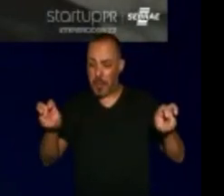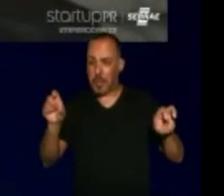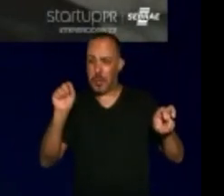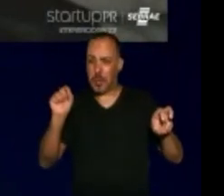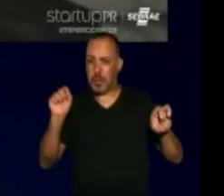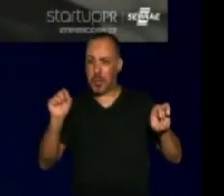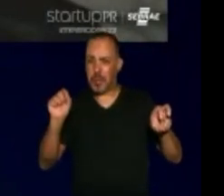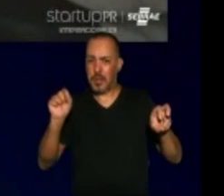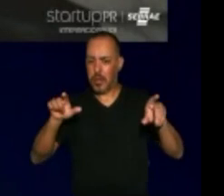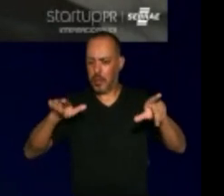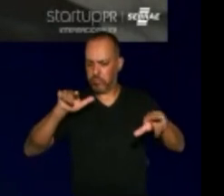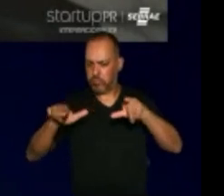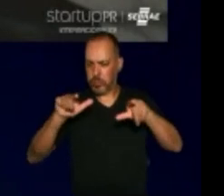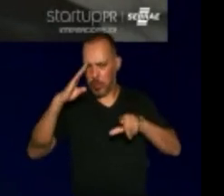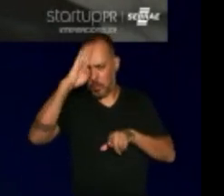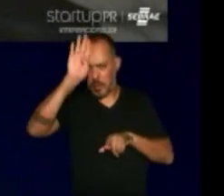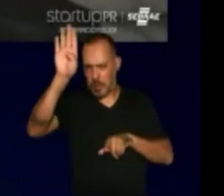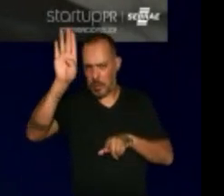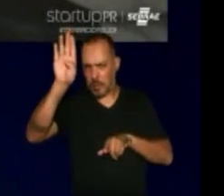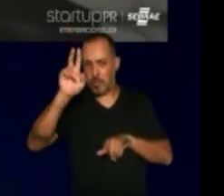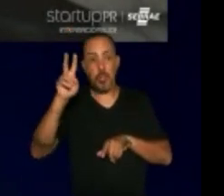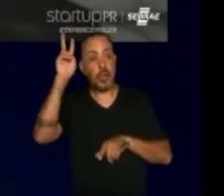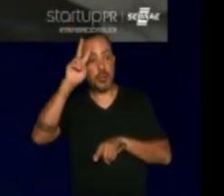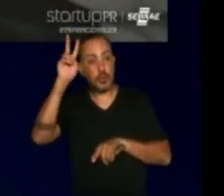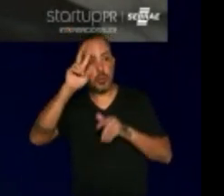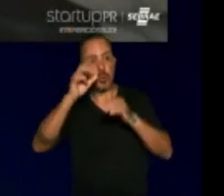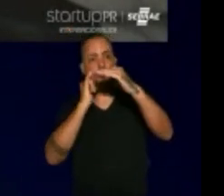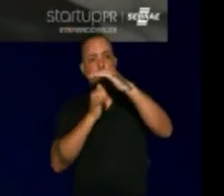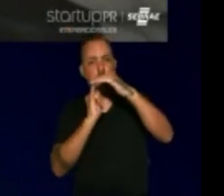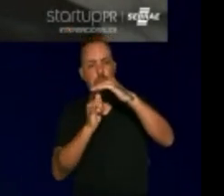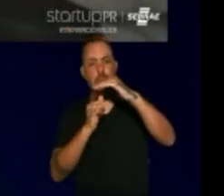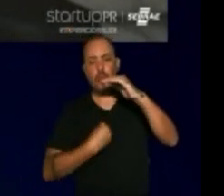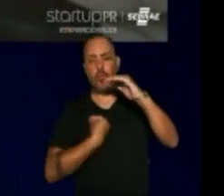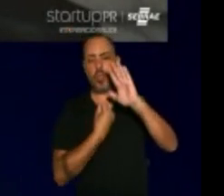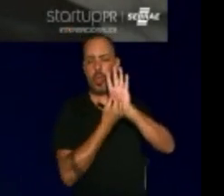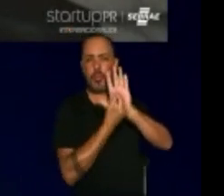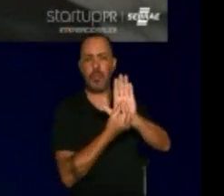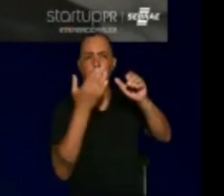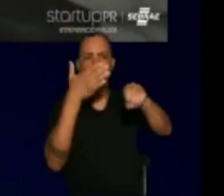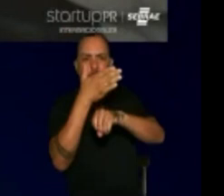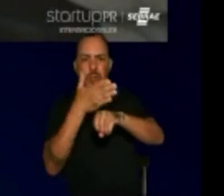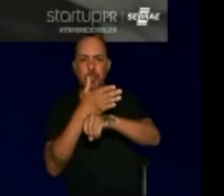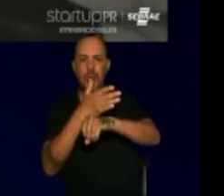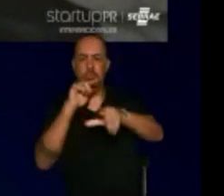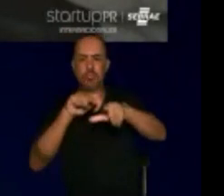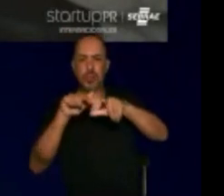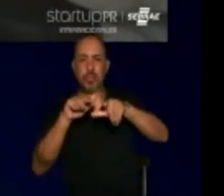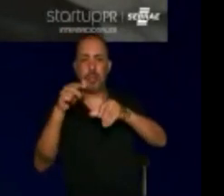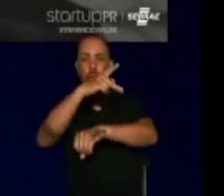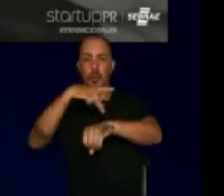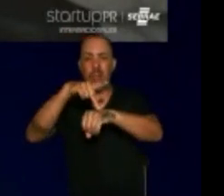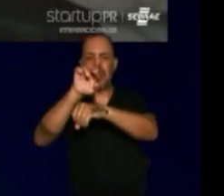missão presencial para a Estônia de uma startup. Então, um representante dessa startup vai participar de uma missão na Estônia por 20